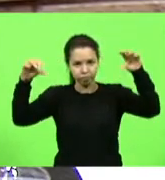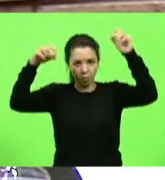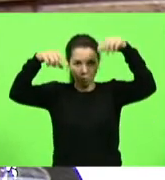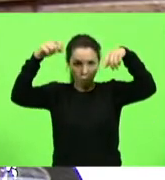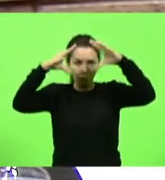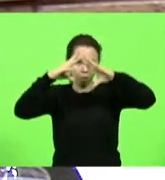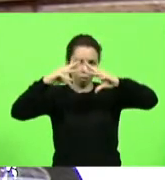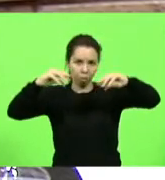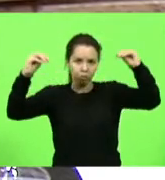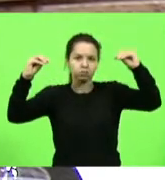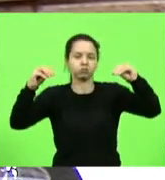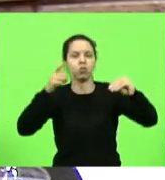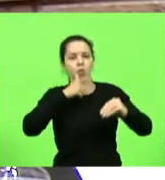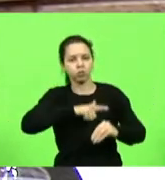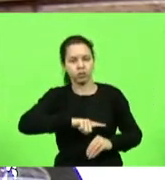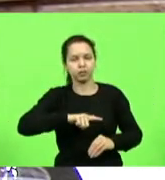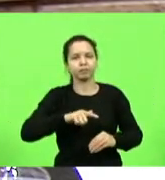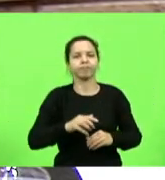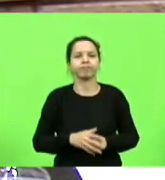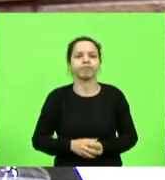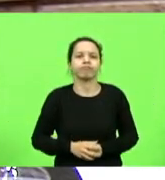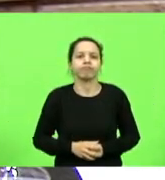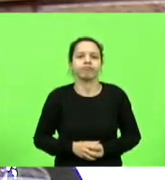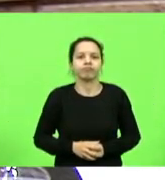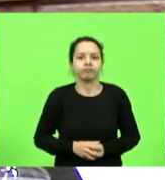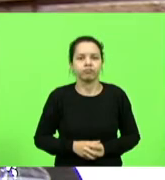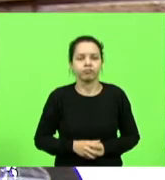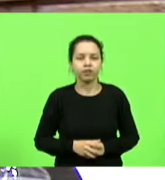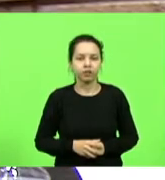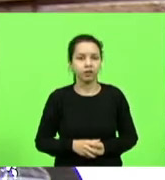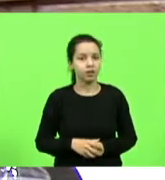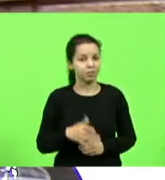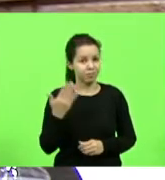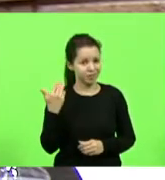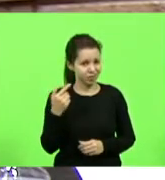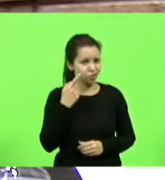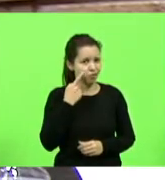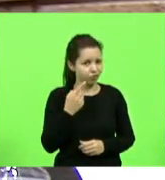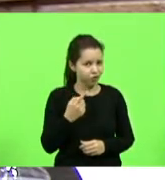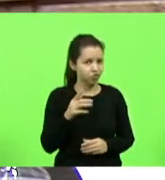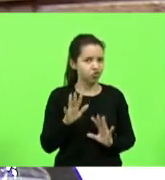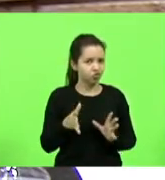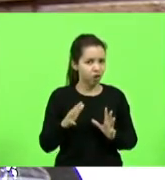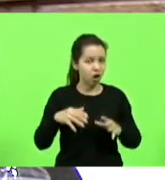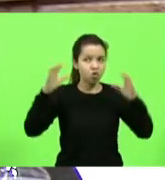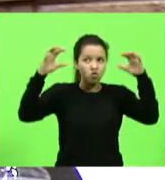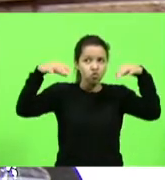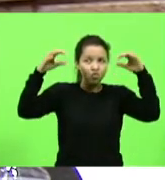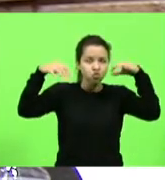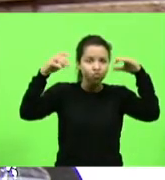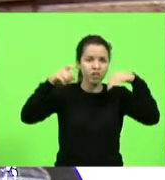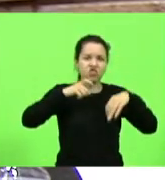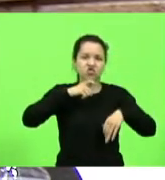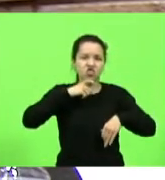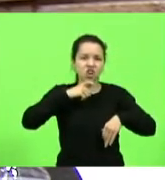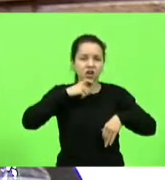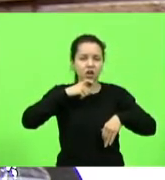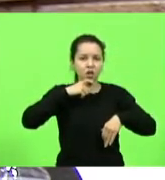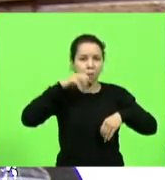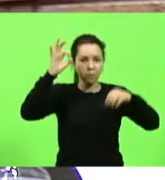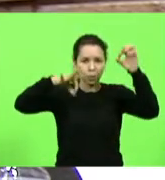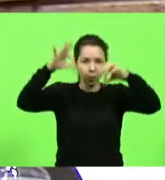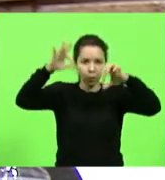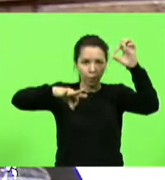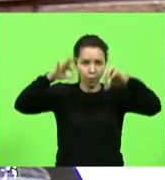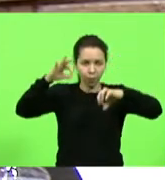granizo. O prejuízo, ele, para quem já viu o que é uma chuva de granizo aí numa plantação, sabe que é de